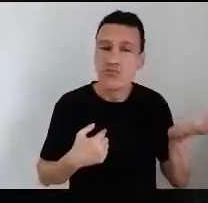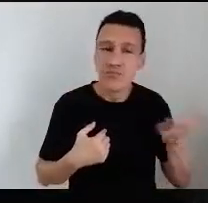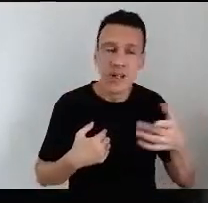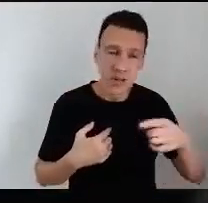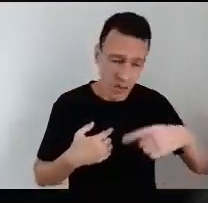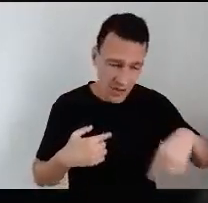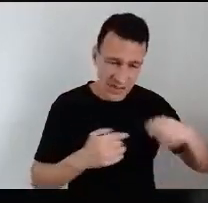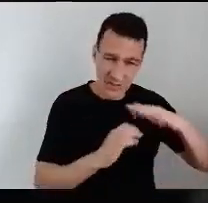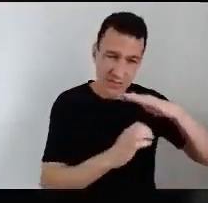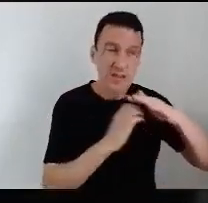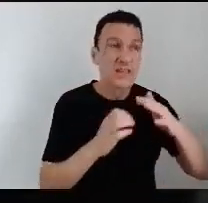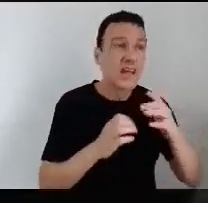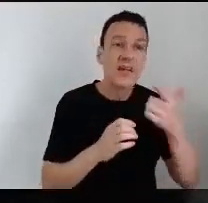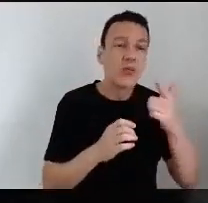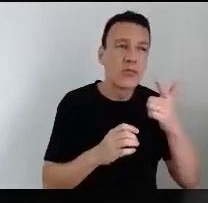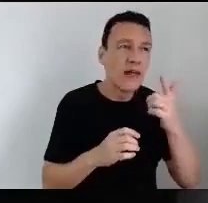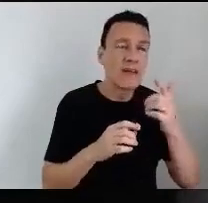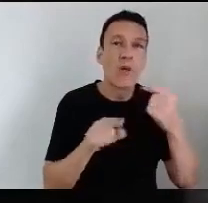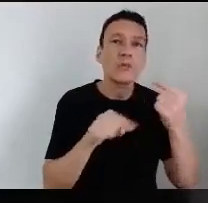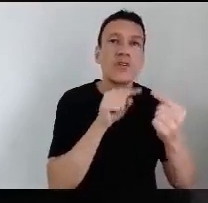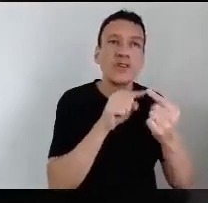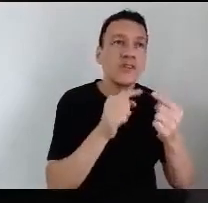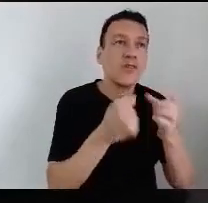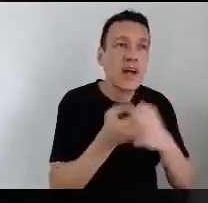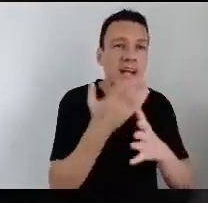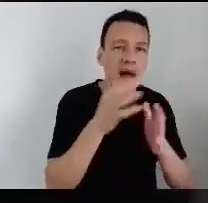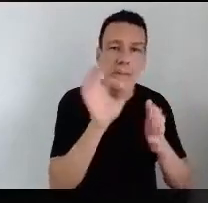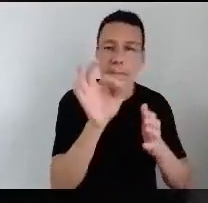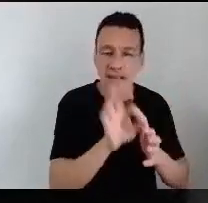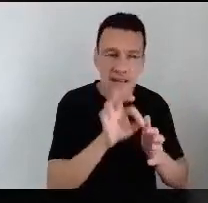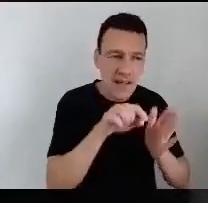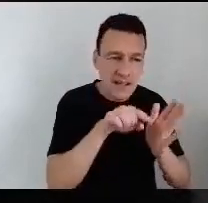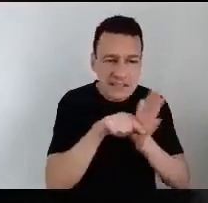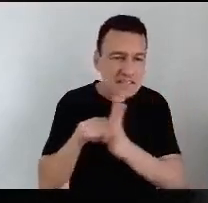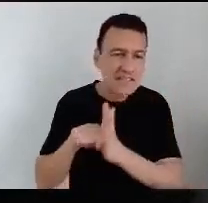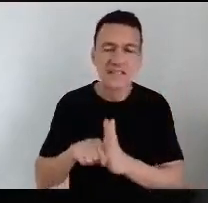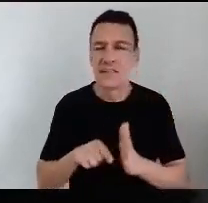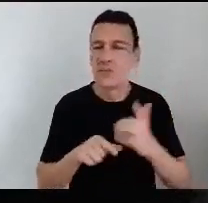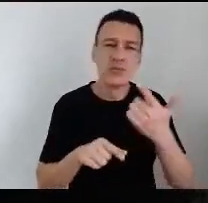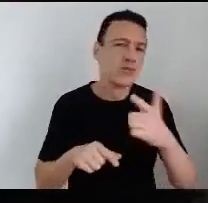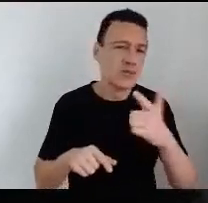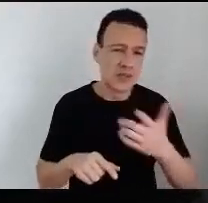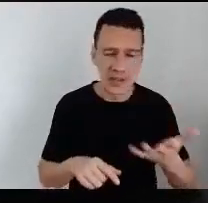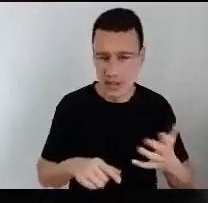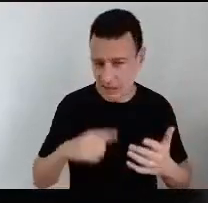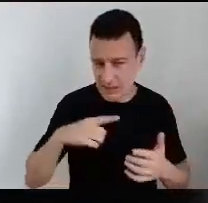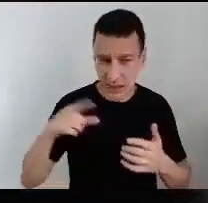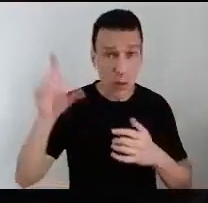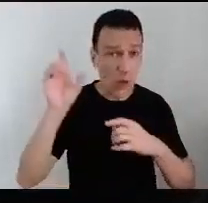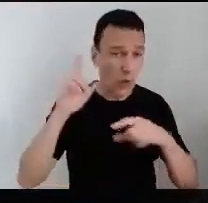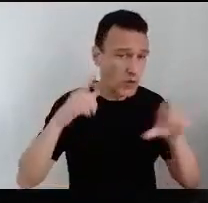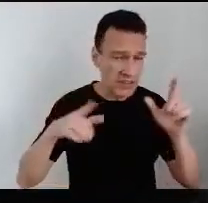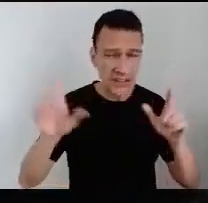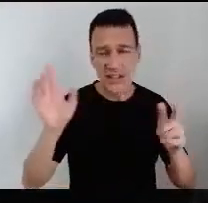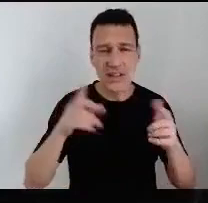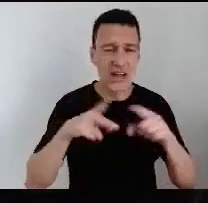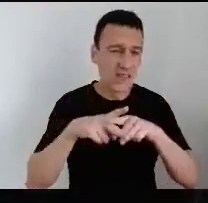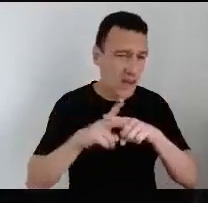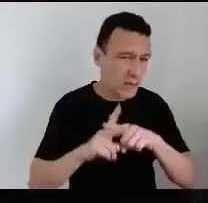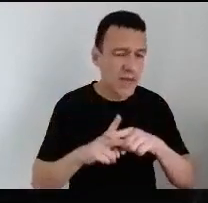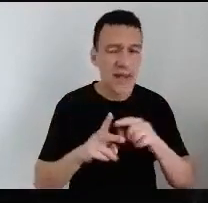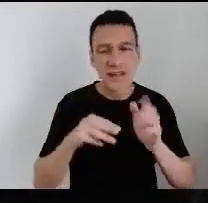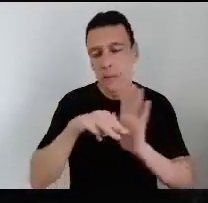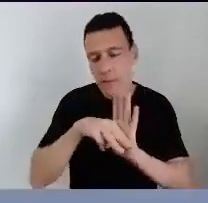tipo de coisa lá. Então não sei se tem alguma ferramenta, alguma coisa assim que mais fácil, algum método, sei lá, que facilitaria isso.